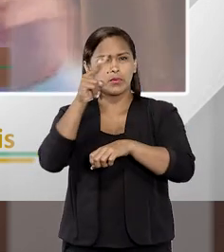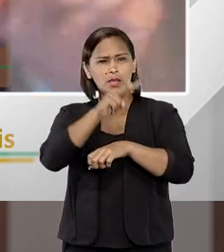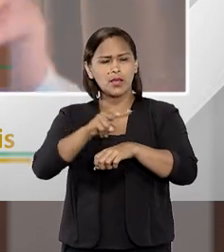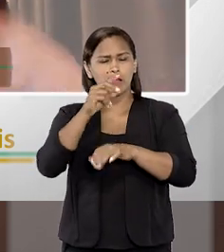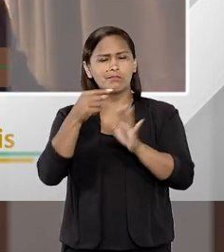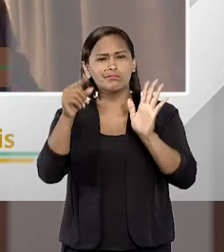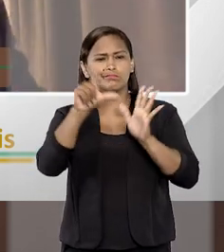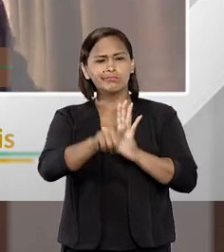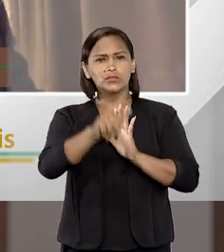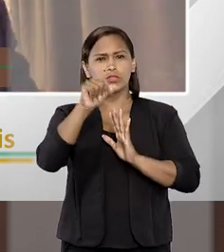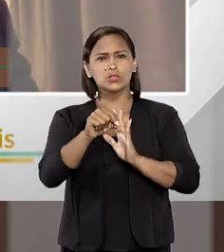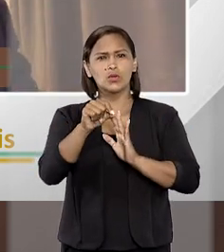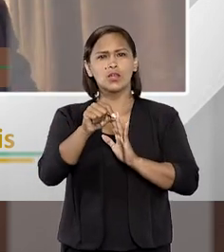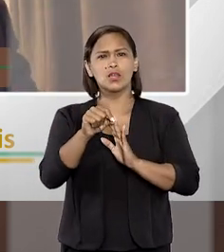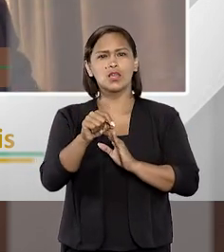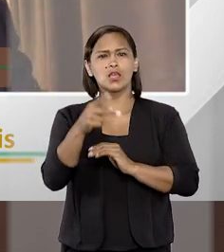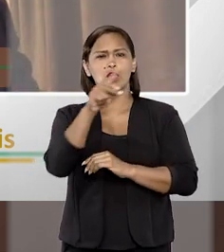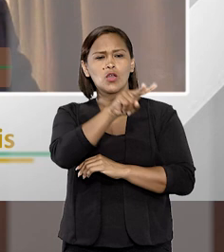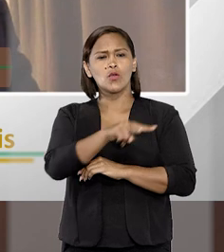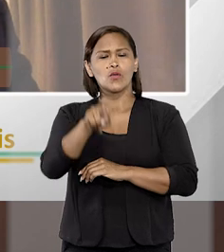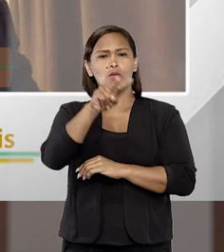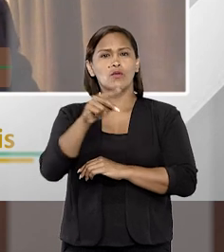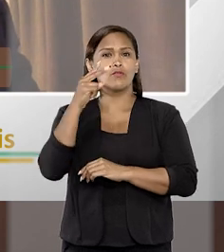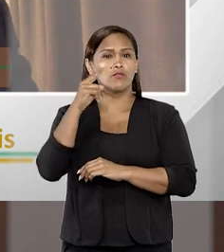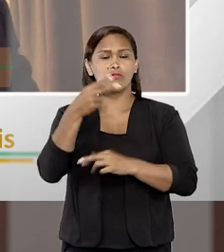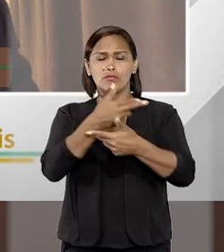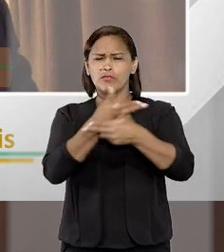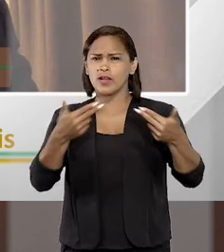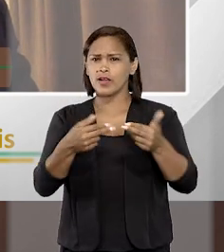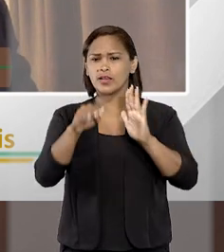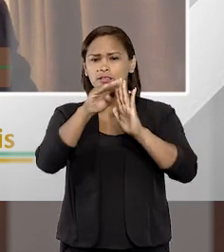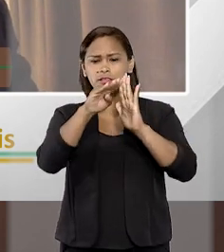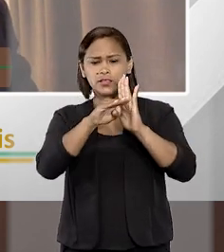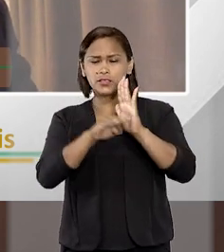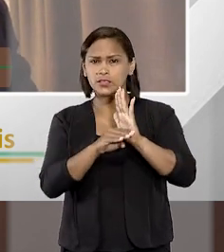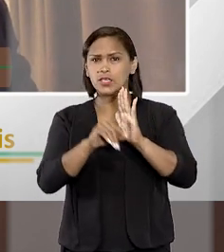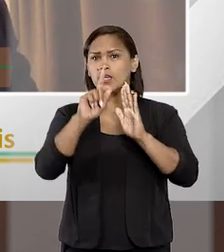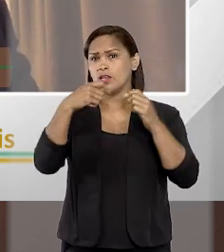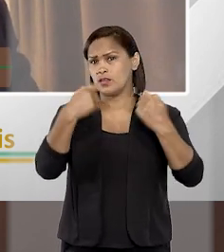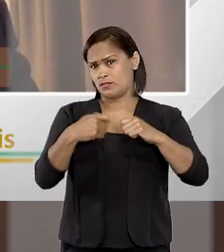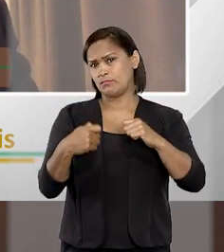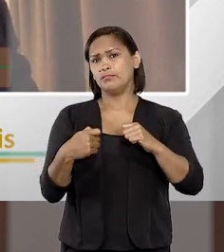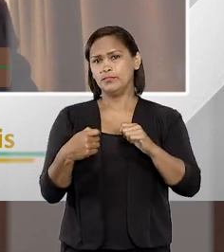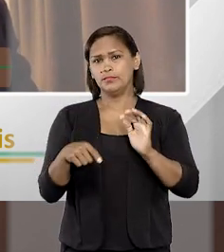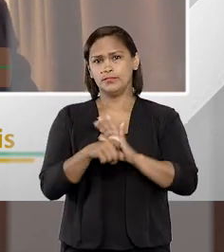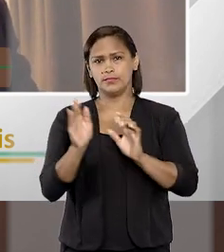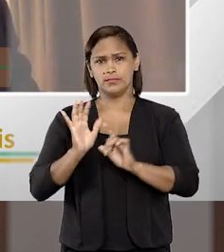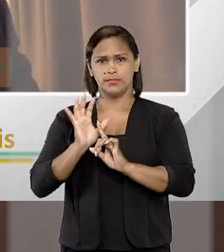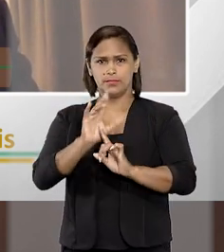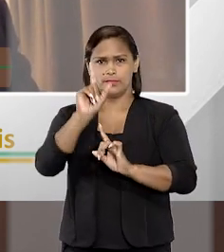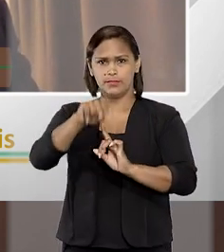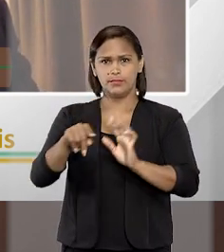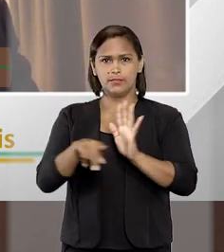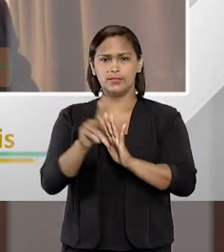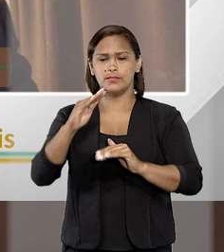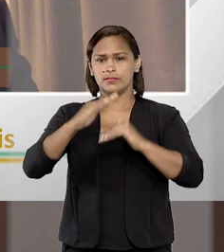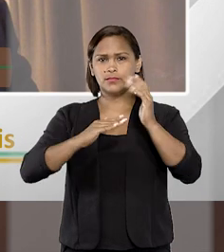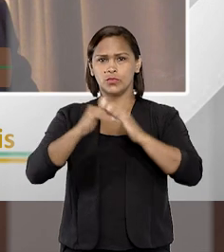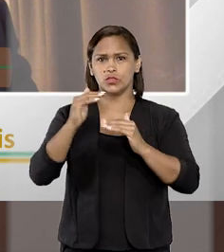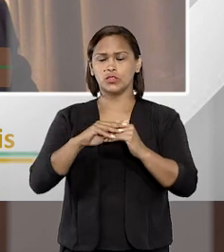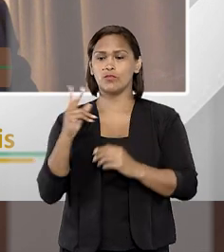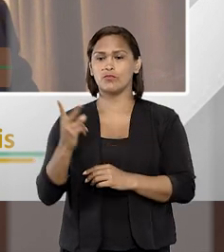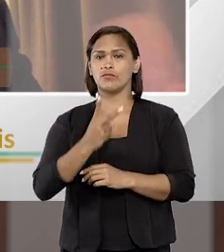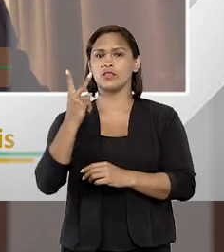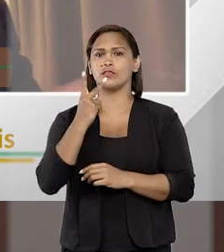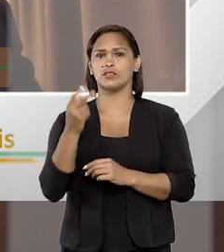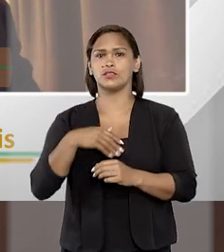contar alguém nesse alinhamento e vim para diversas que podem influenciar na produção e